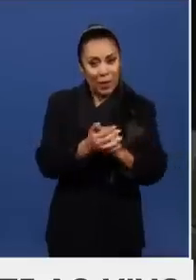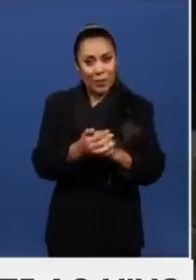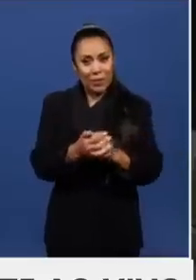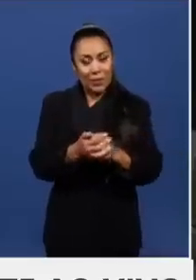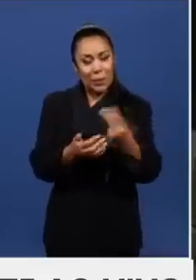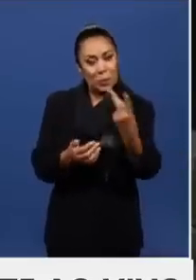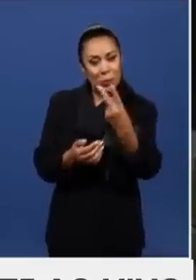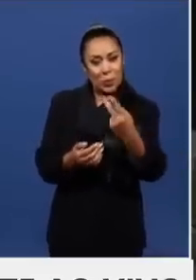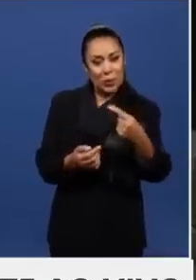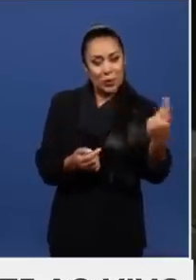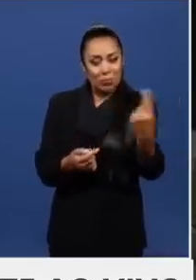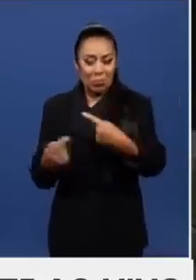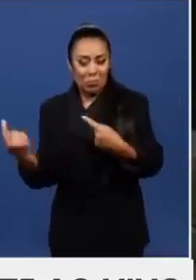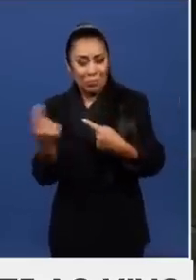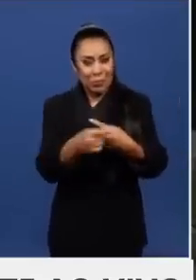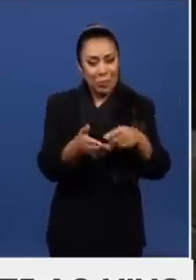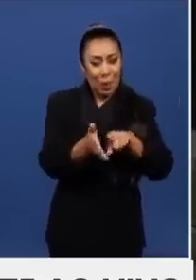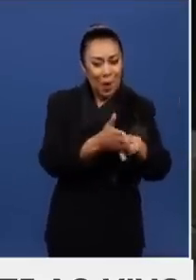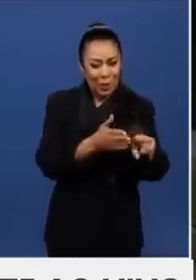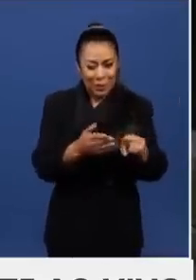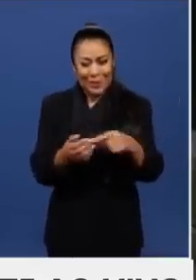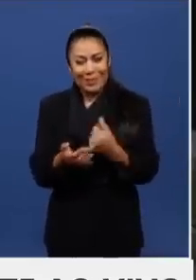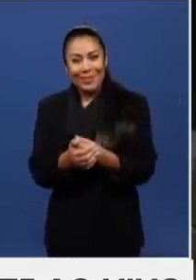direto. Eu acho que aquilo